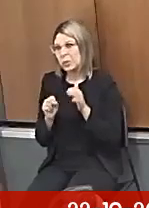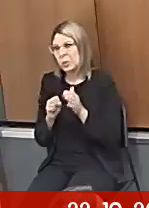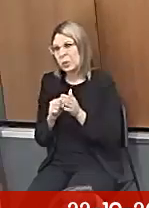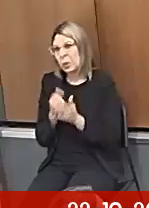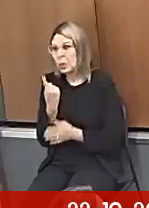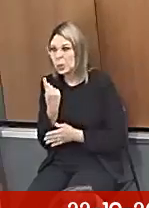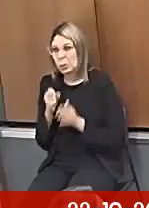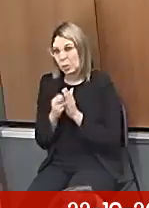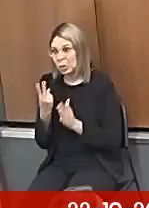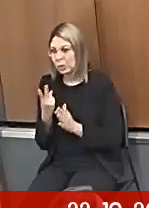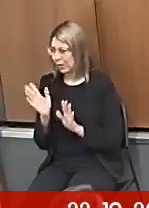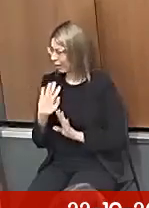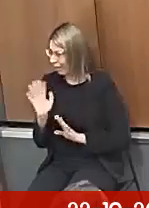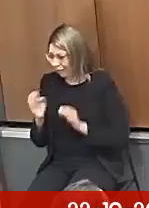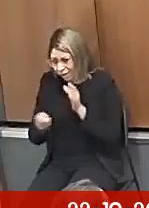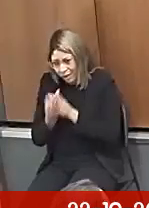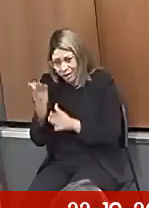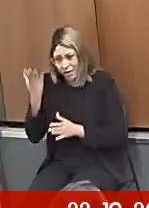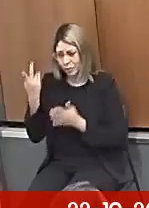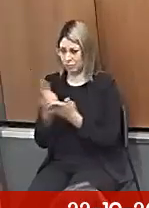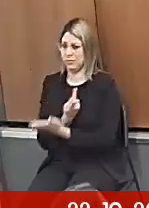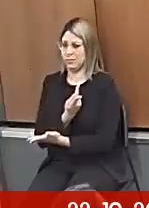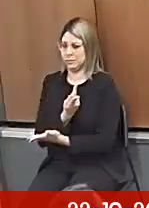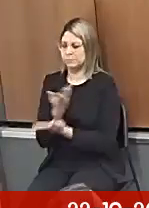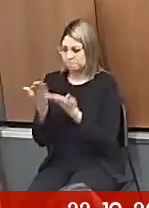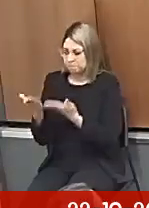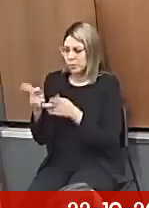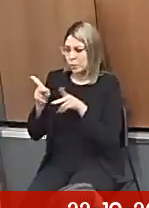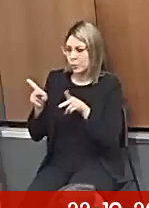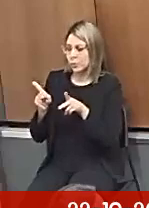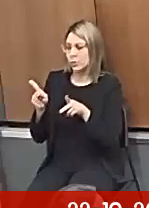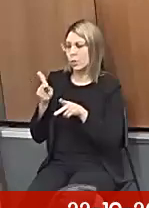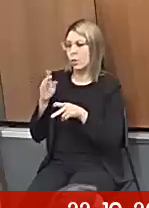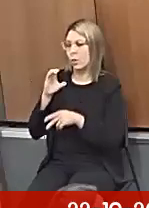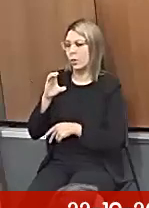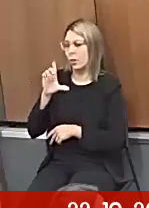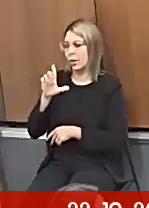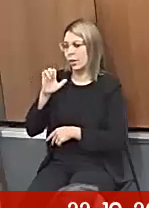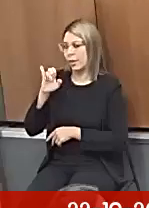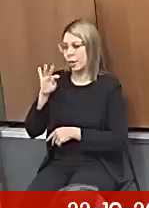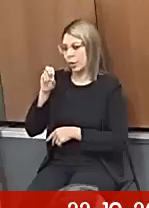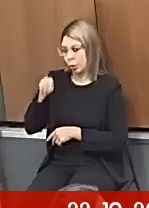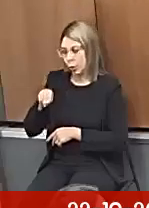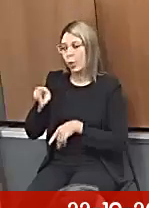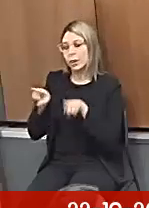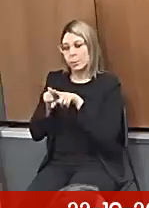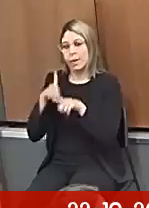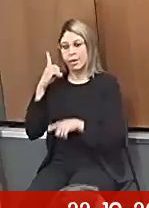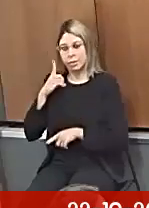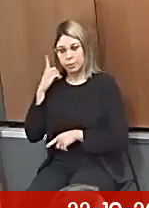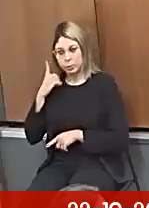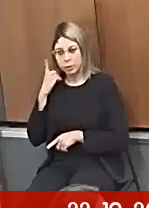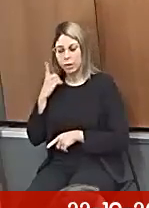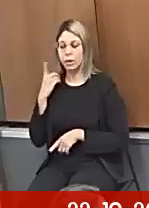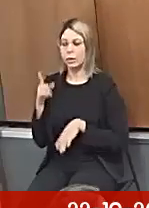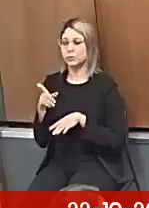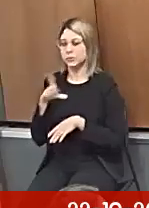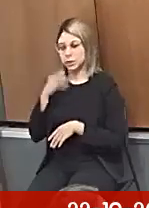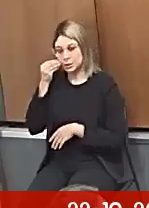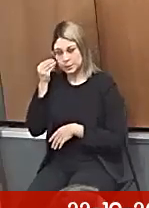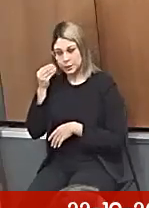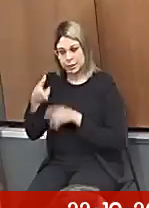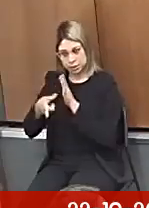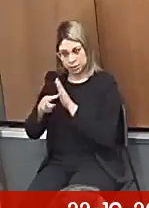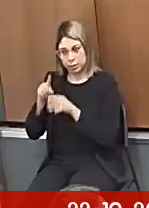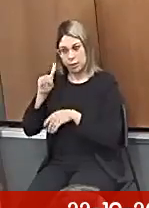várias escolas. Aqui mesmo, o professor Cleiton, que é deputado e membro dessa comissão, tem também uma experiência pessoal, que daqui a